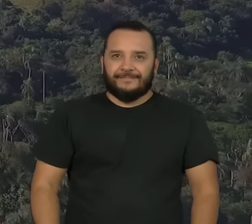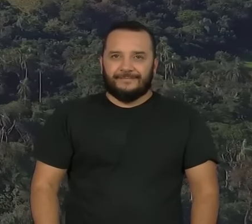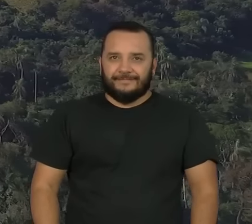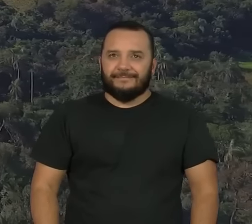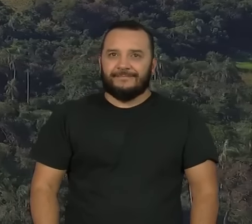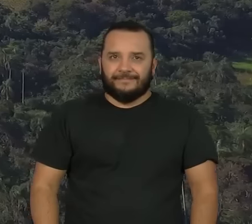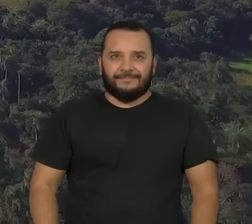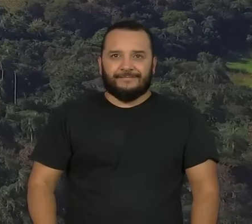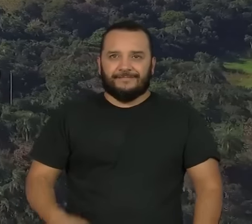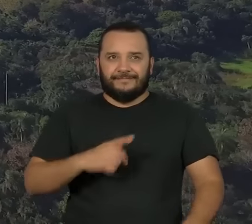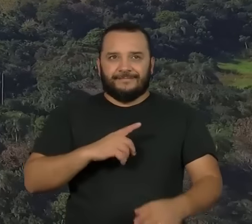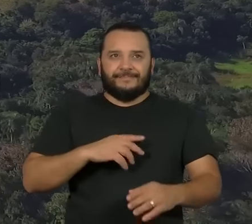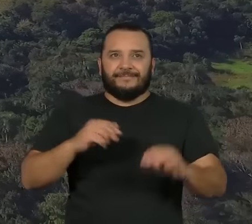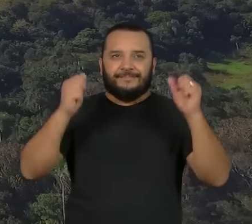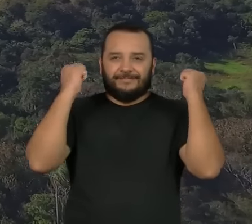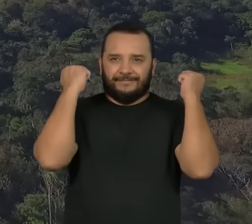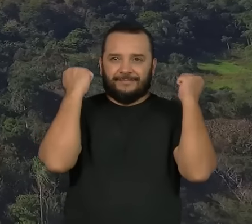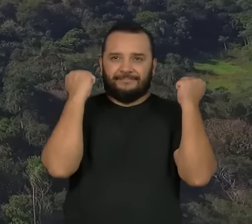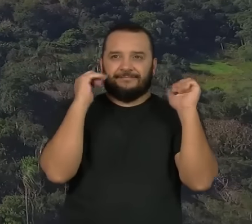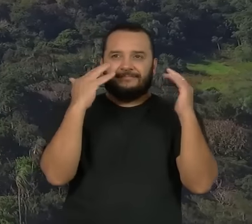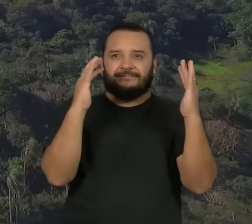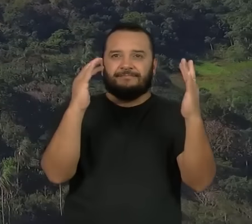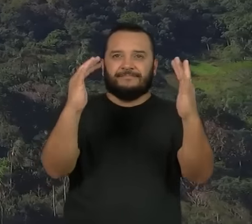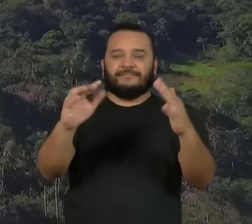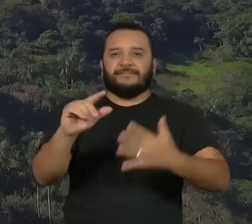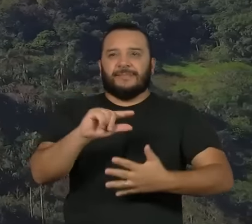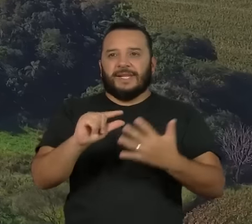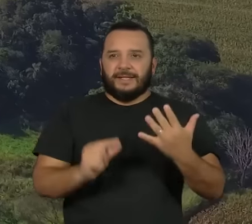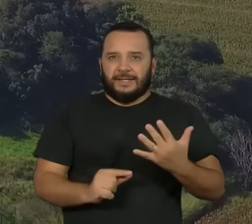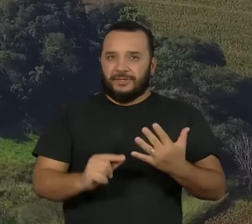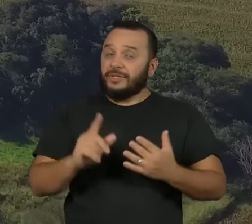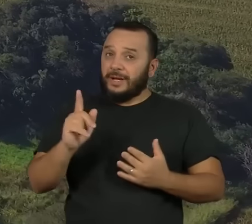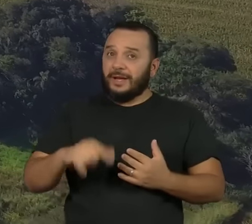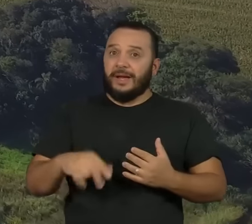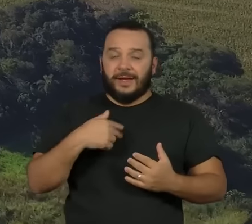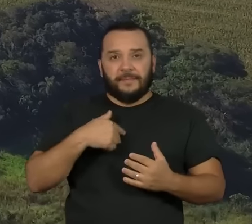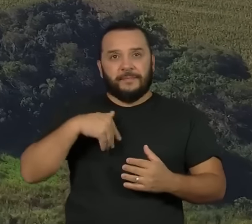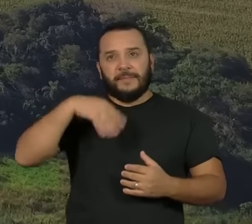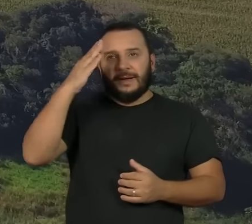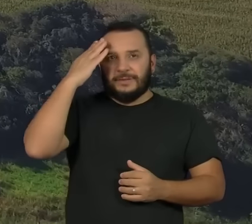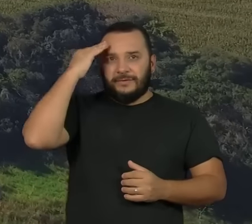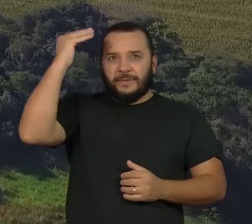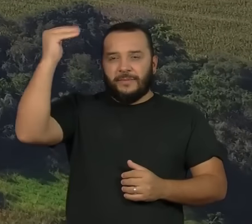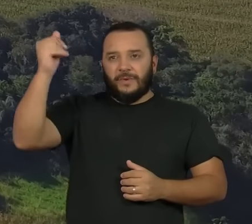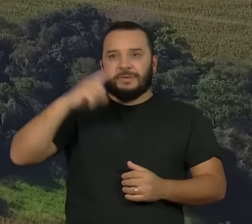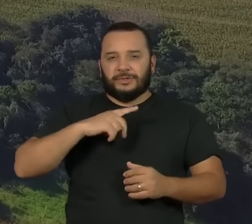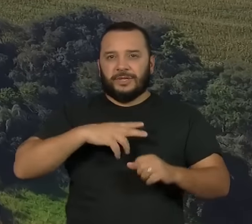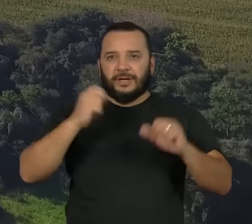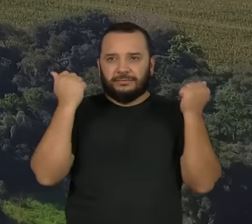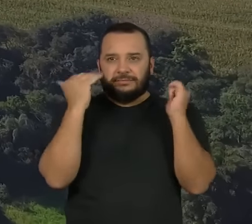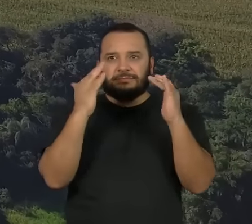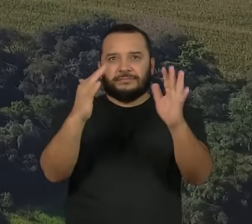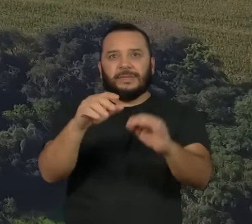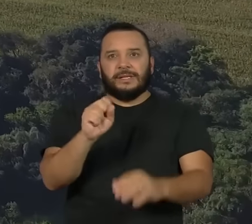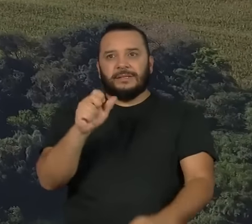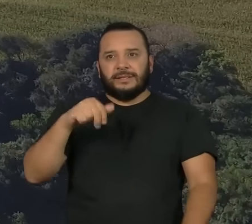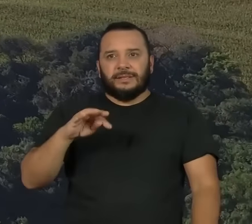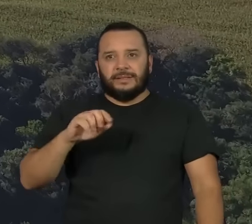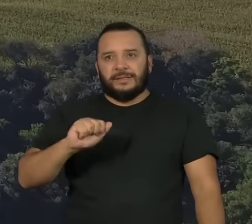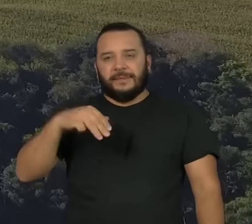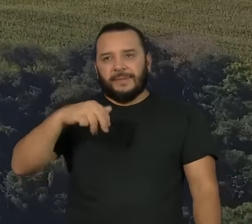Esta faixa de árvores nativas da Mata Atlântica é a imagem mais conhecida do corredor ecológico Santa Maria.